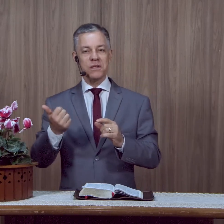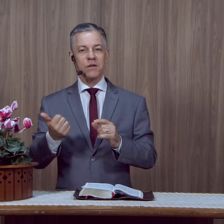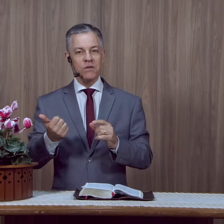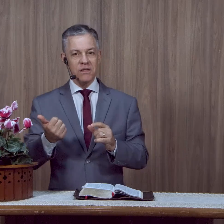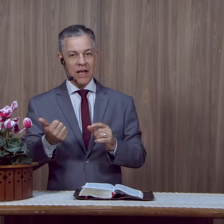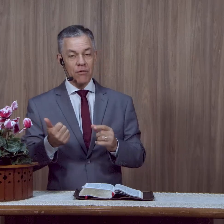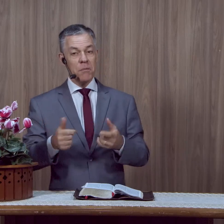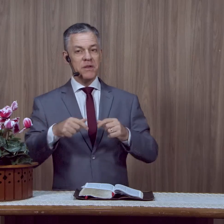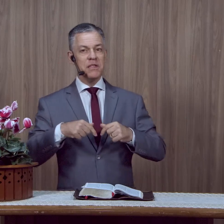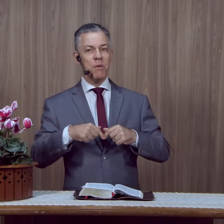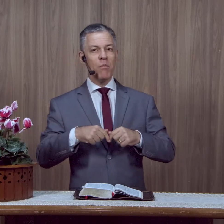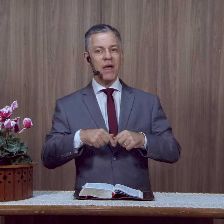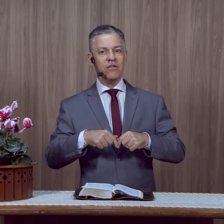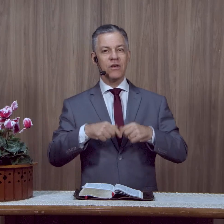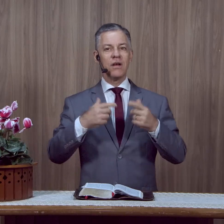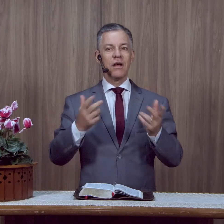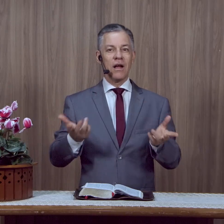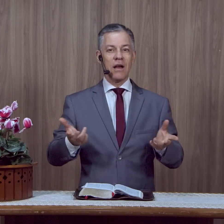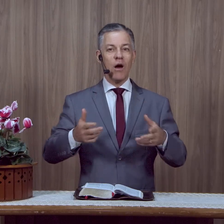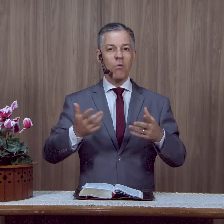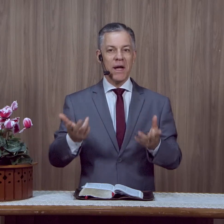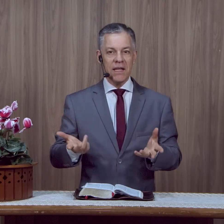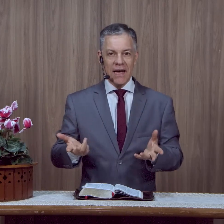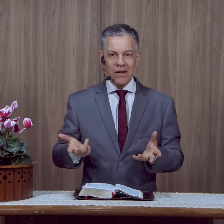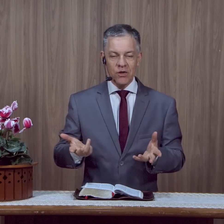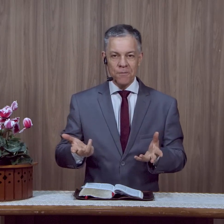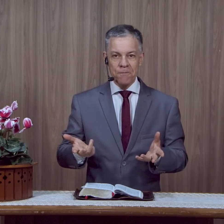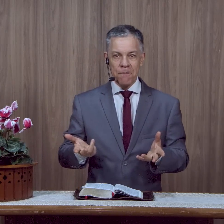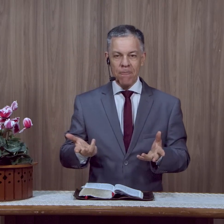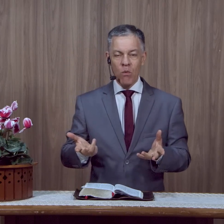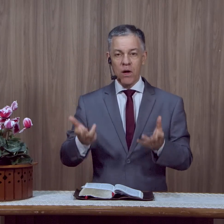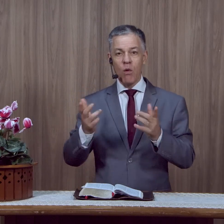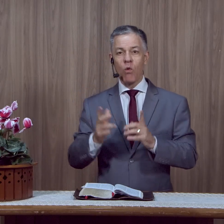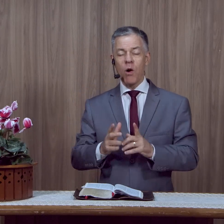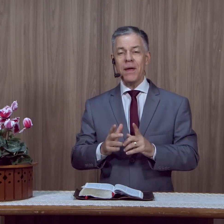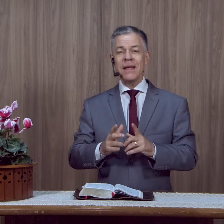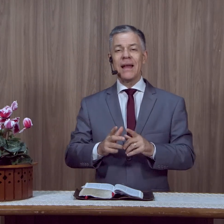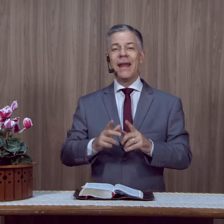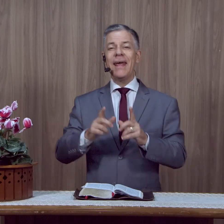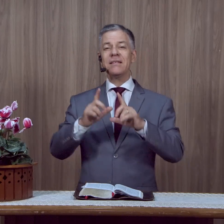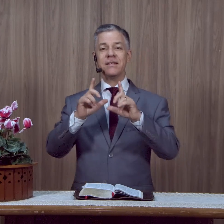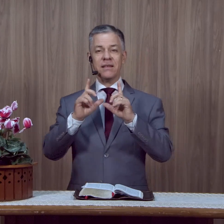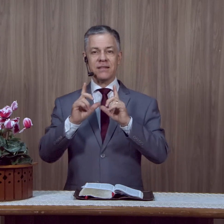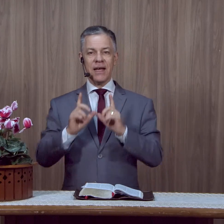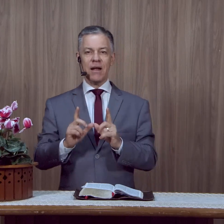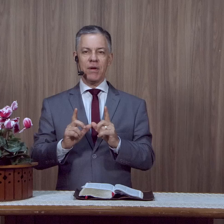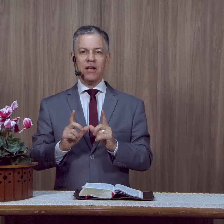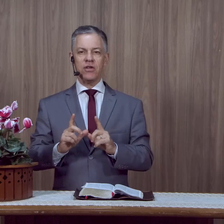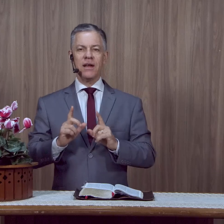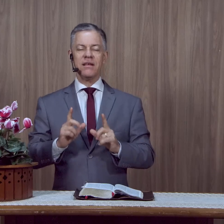anula a condição de servo. Principalmente na humanidade. Porque o homem